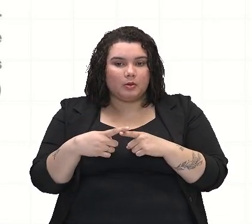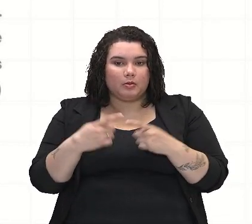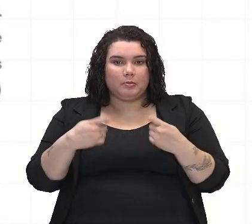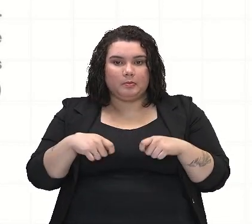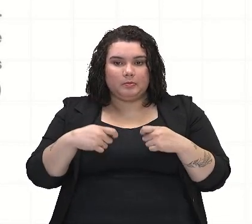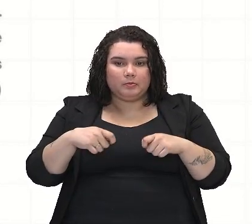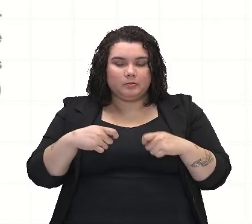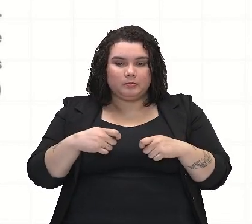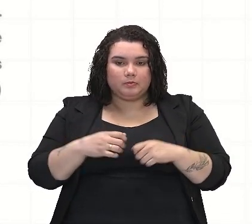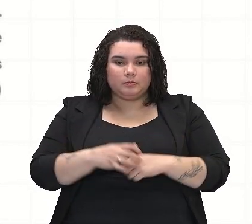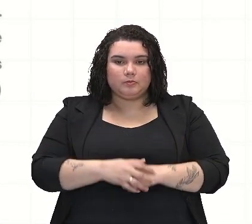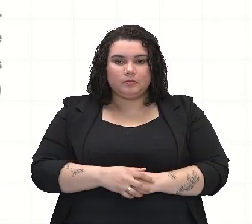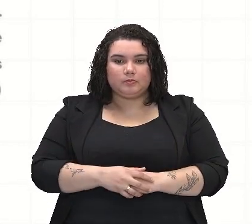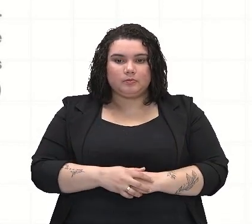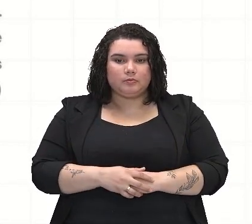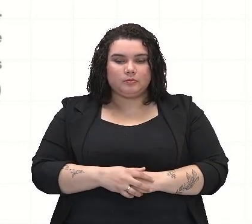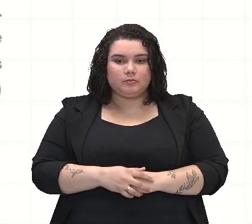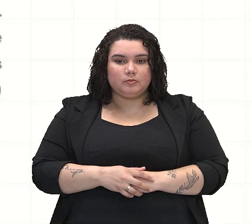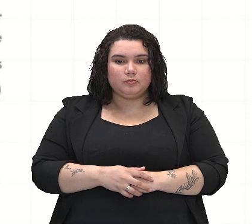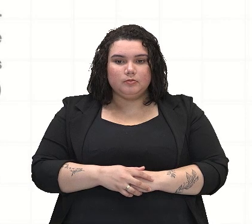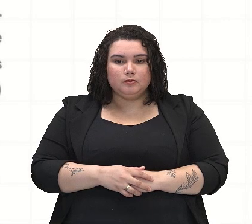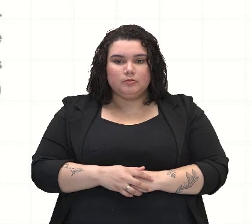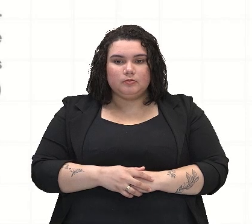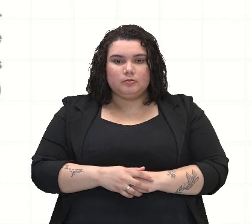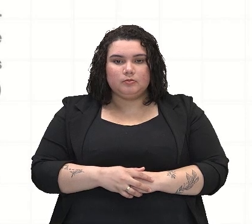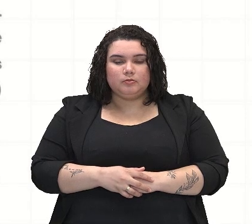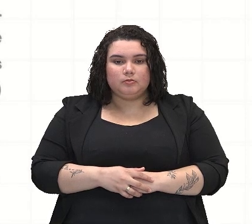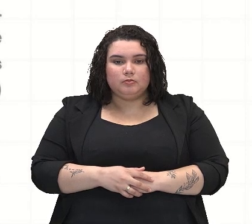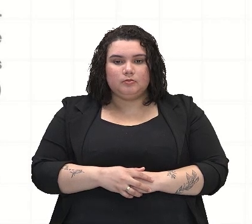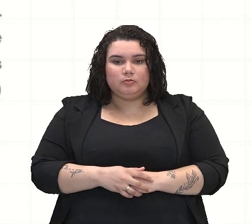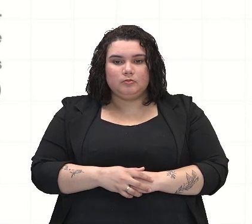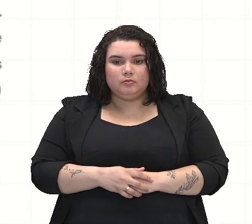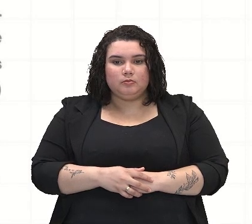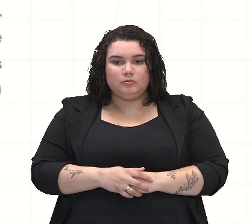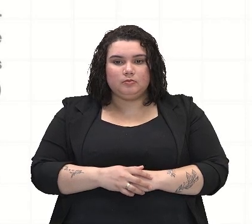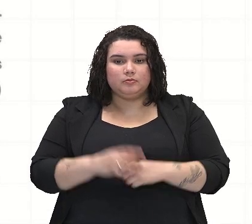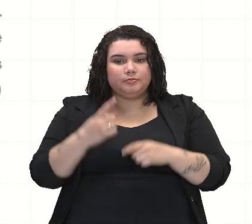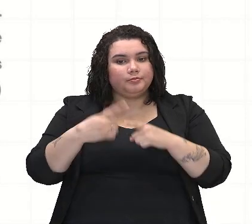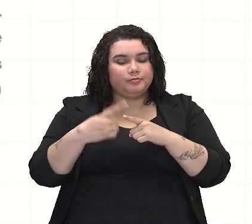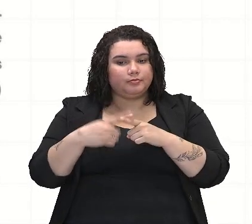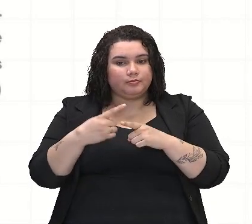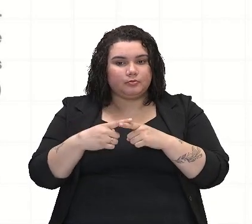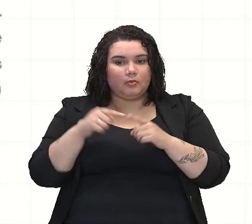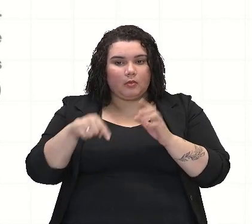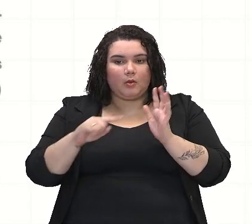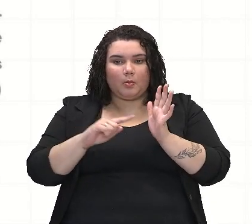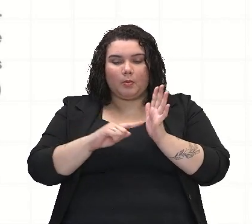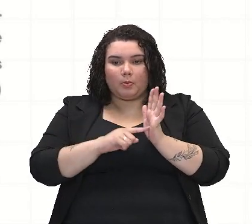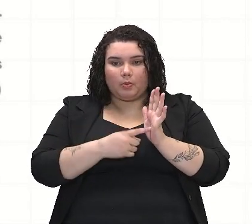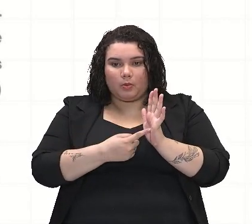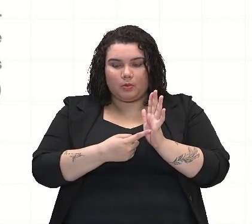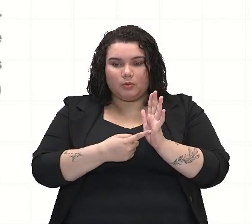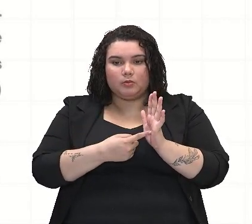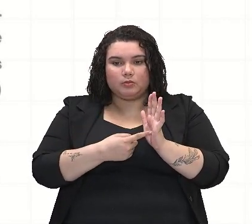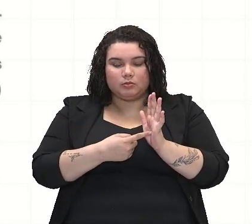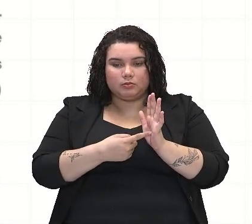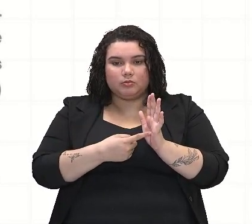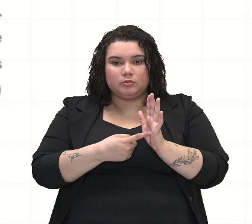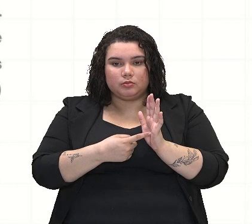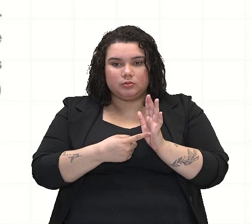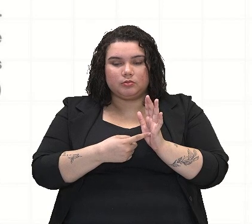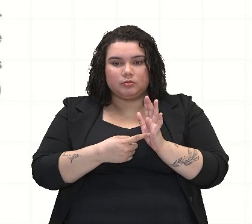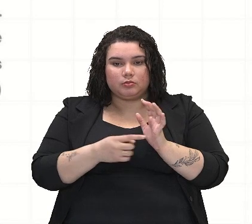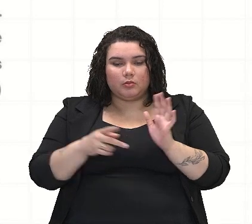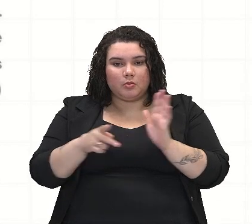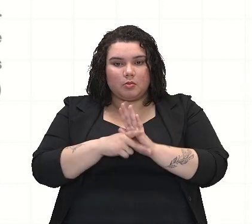compasso, professor Alexandre? Porque nós, aqui, ó, desse ponto, né, até o ponto